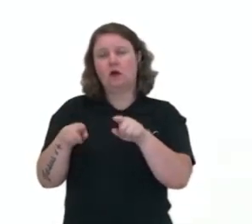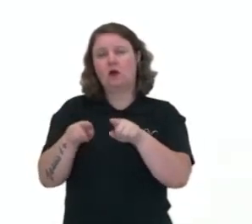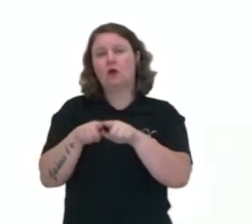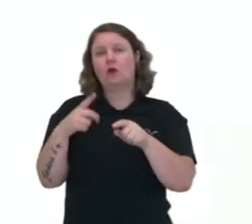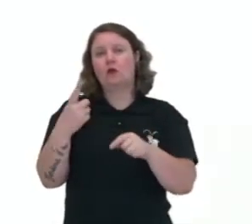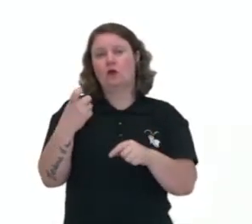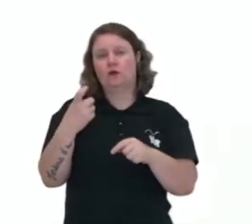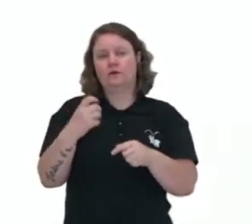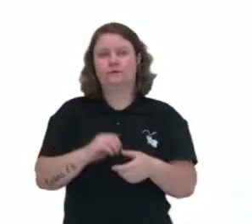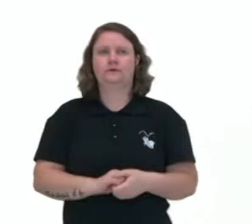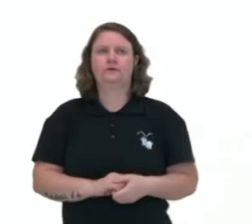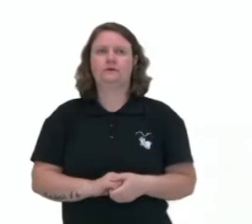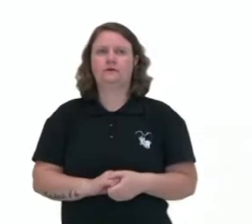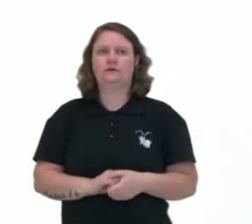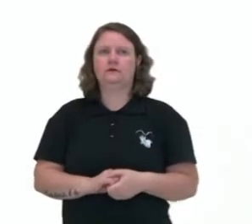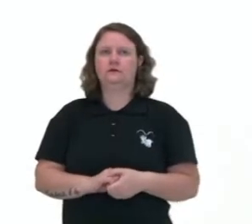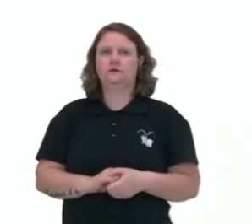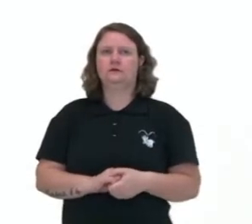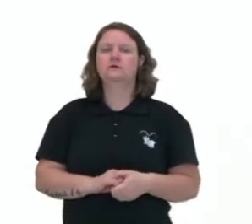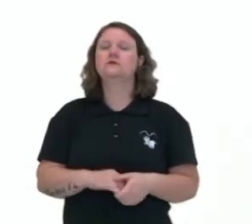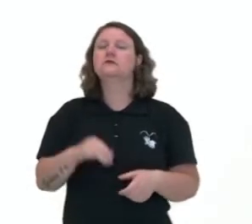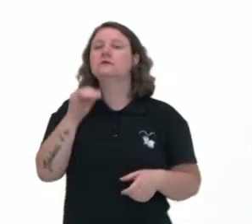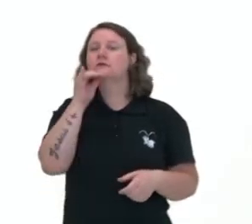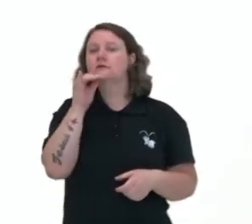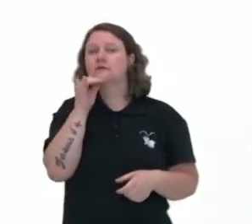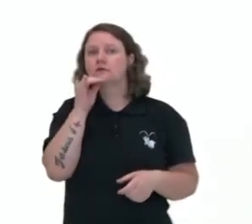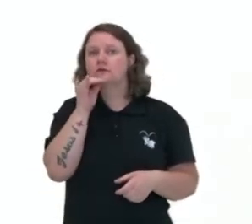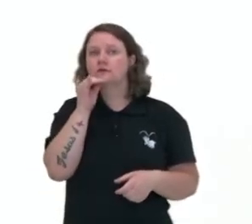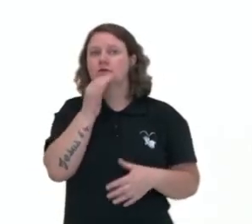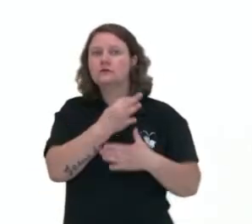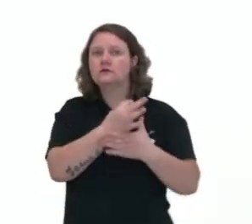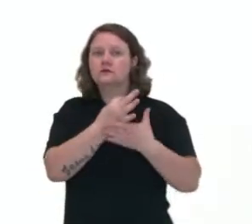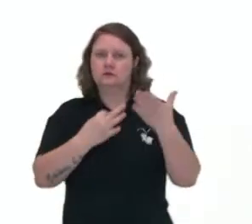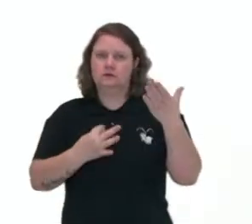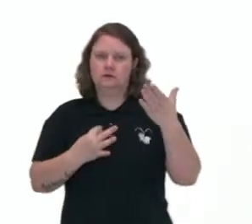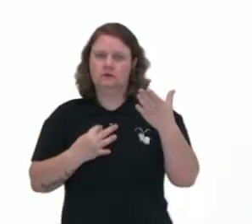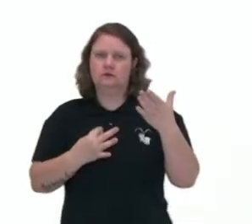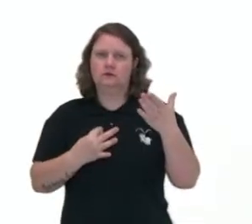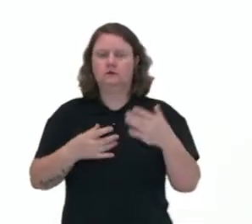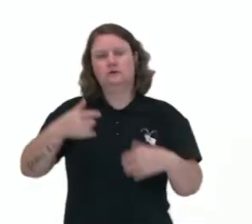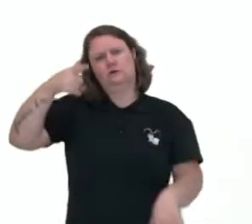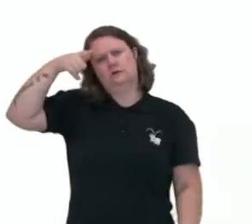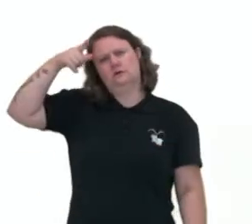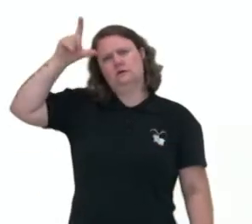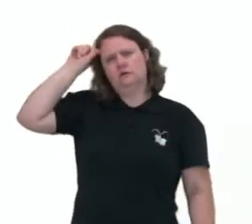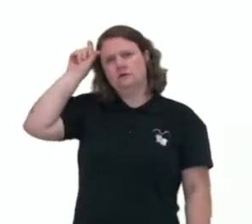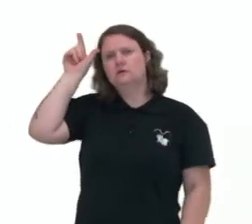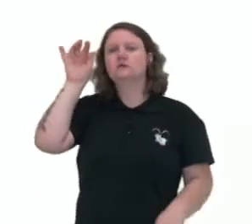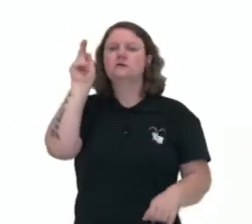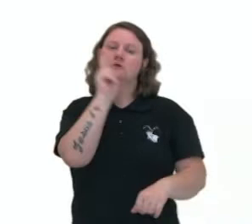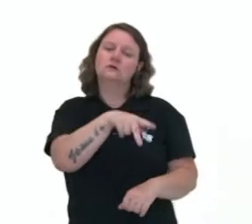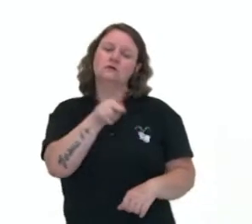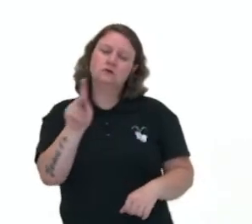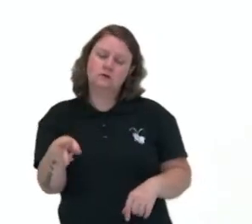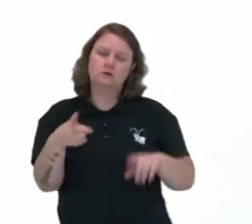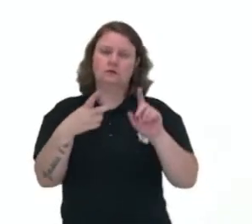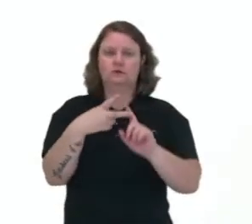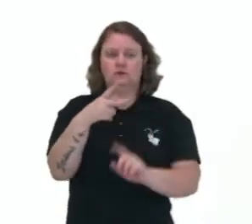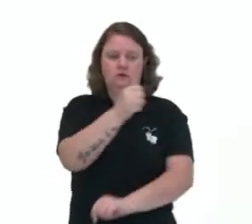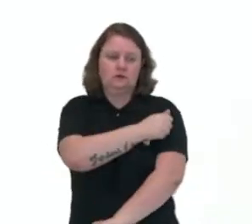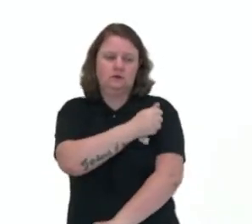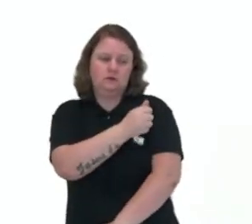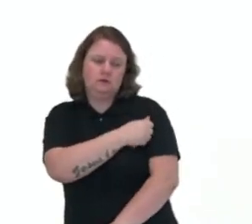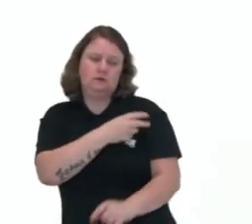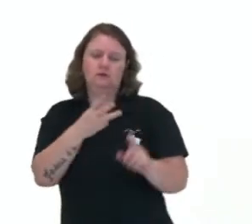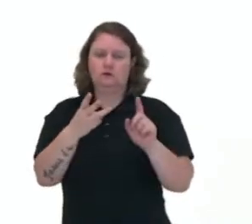verbo só, certo? Olha o exemplo aqui de um trecho da notícia. Ontem, os professores, alunos e voluntários